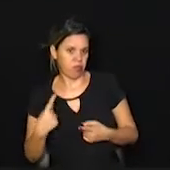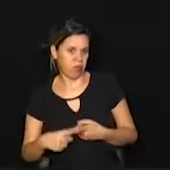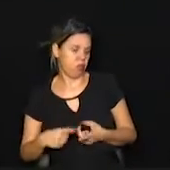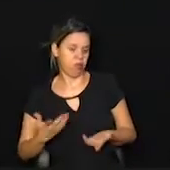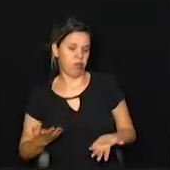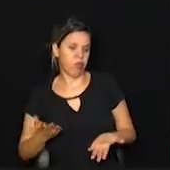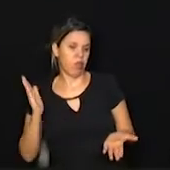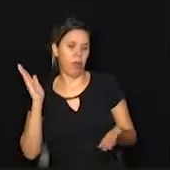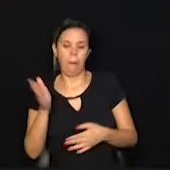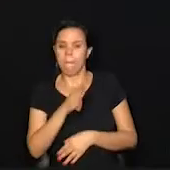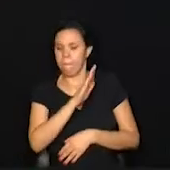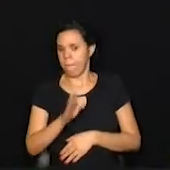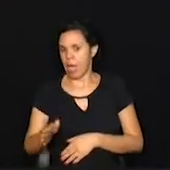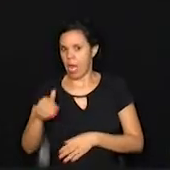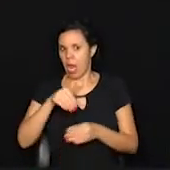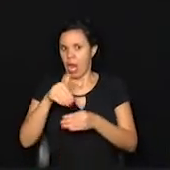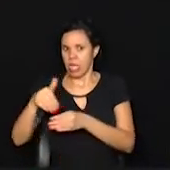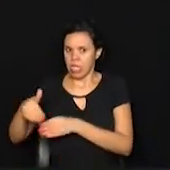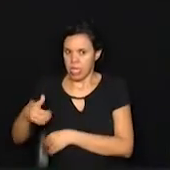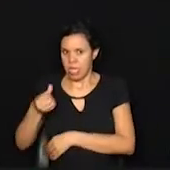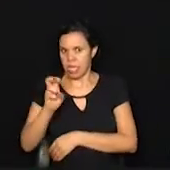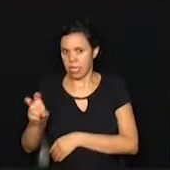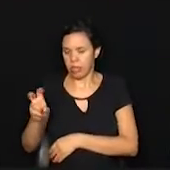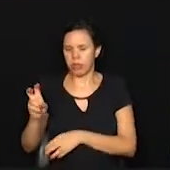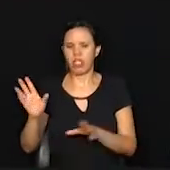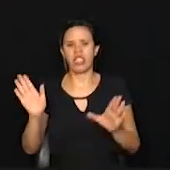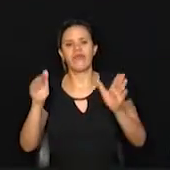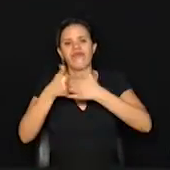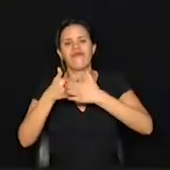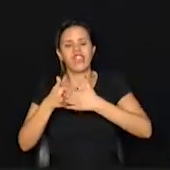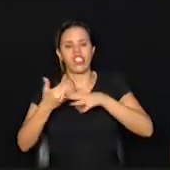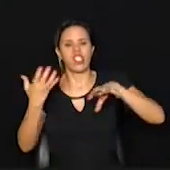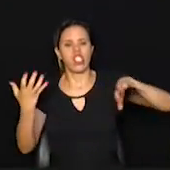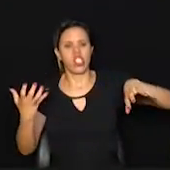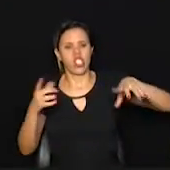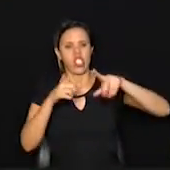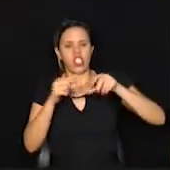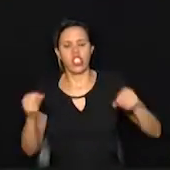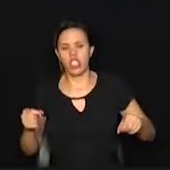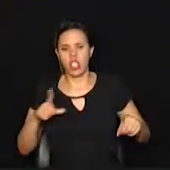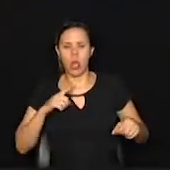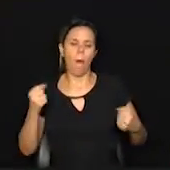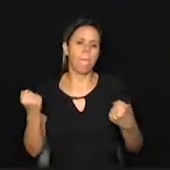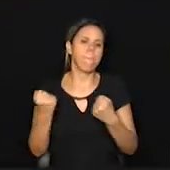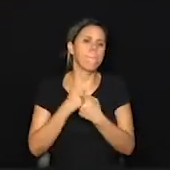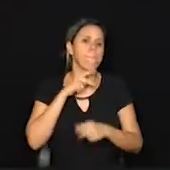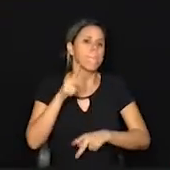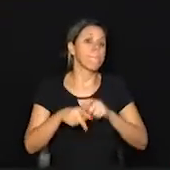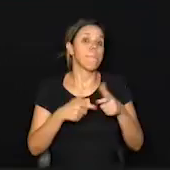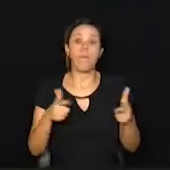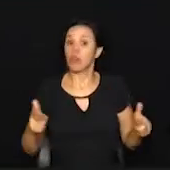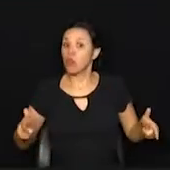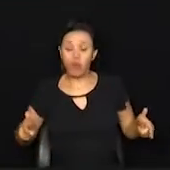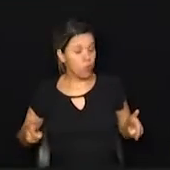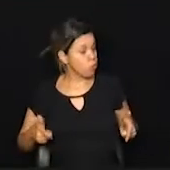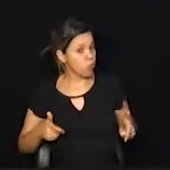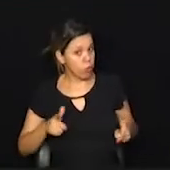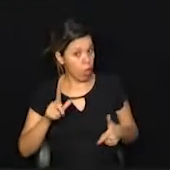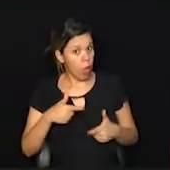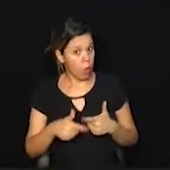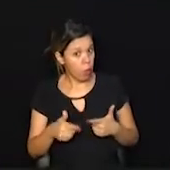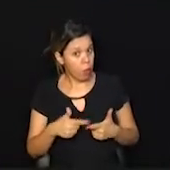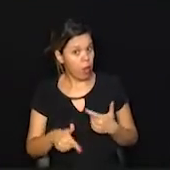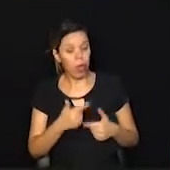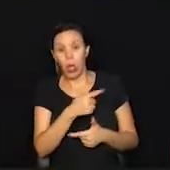suspender eleição de 65 porque eles fecharam com gás quinze alterar esse assunto apoio do povo não tinham é só problema